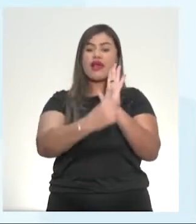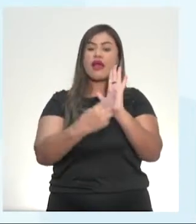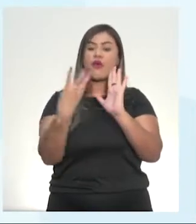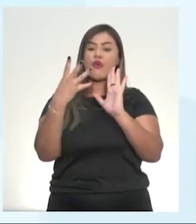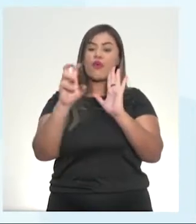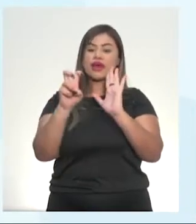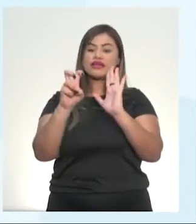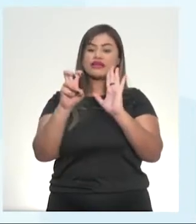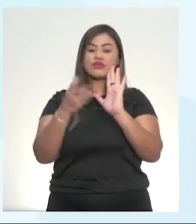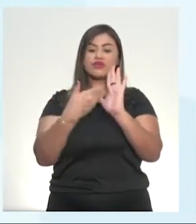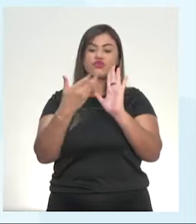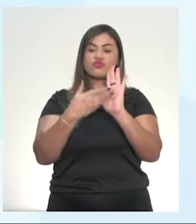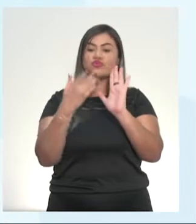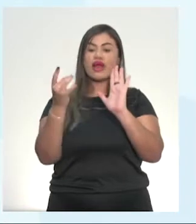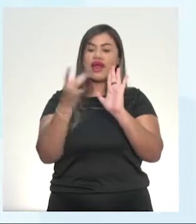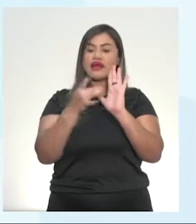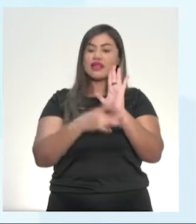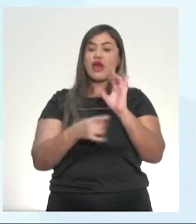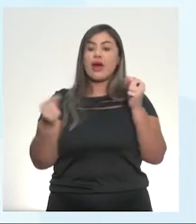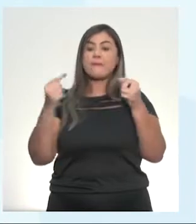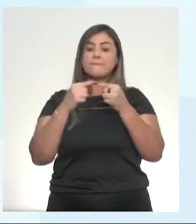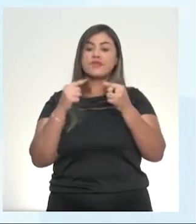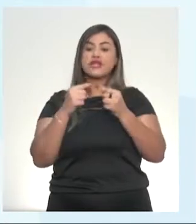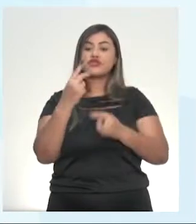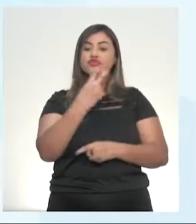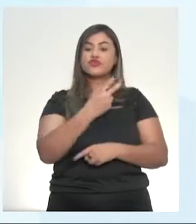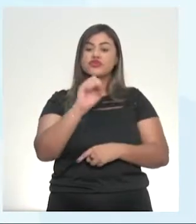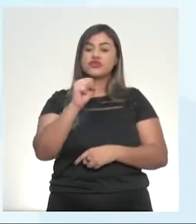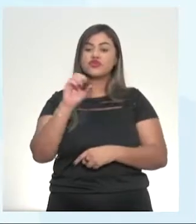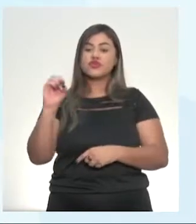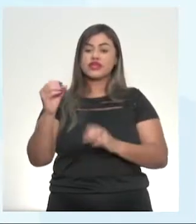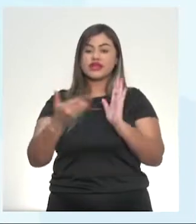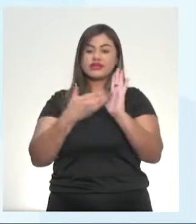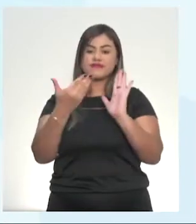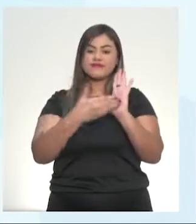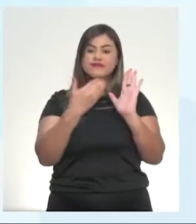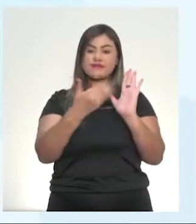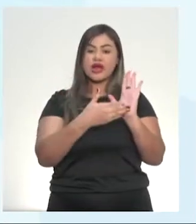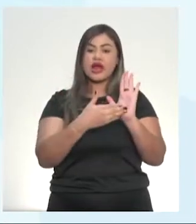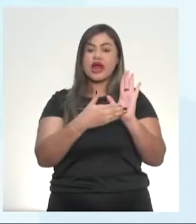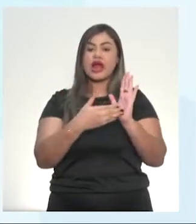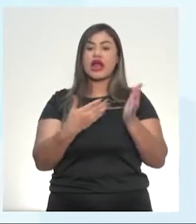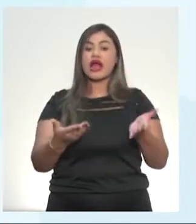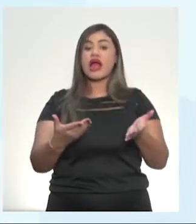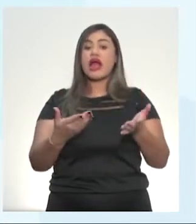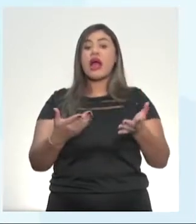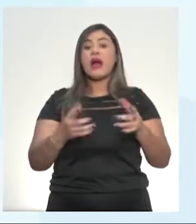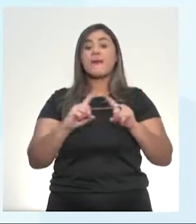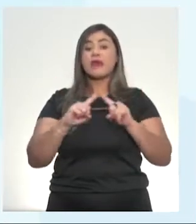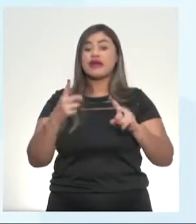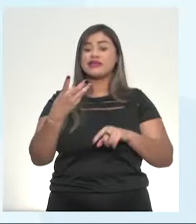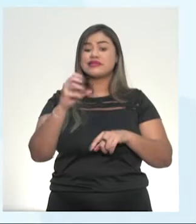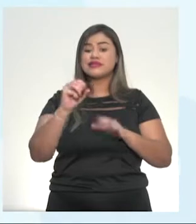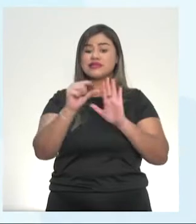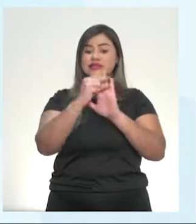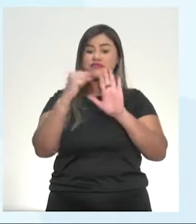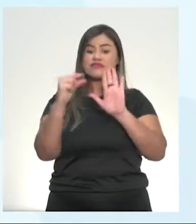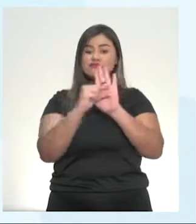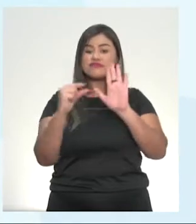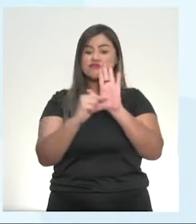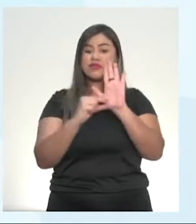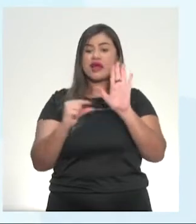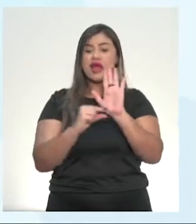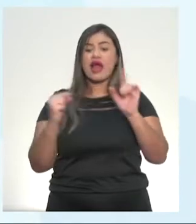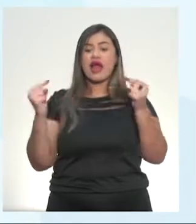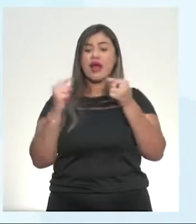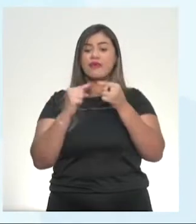página, são necessárias 280 páginas. Deseja disponibilizar apenas 30 linhas por página.